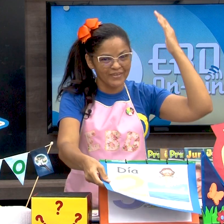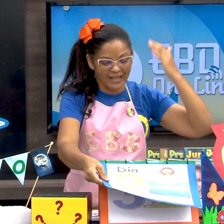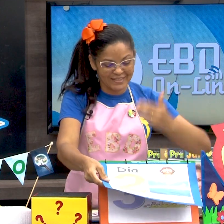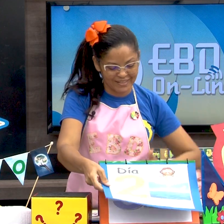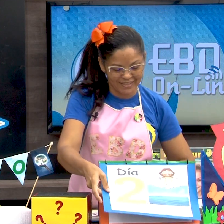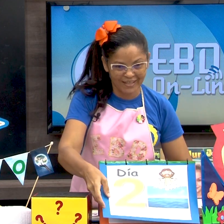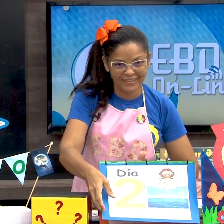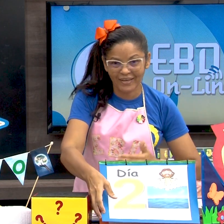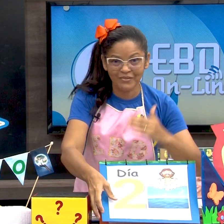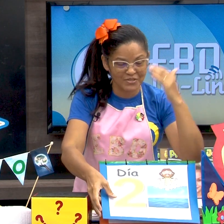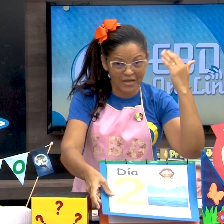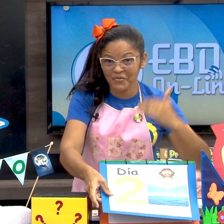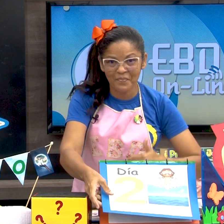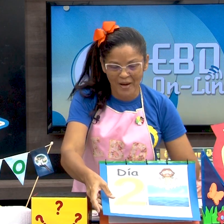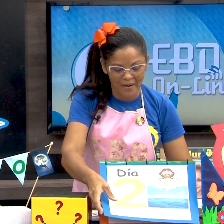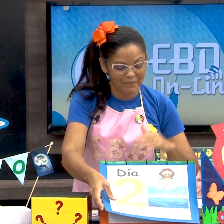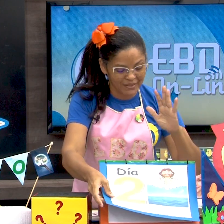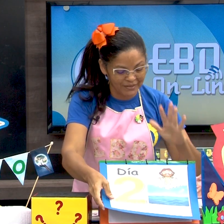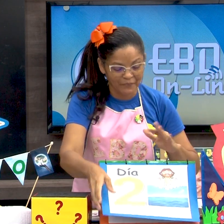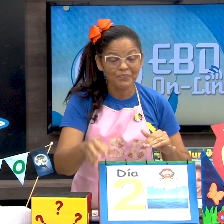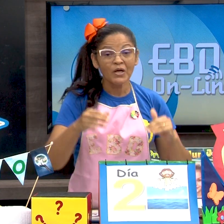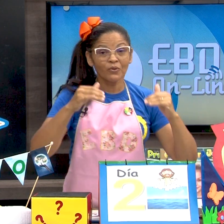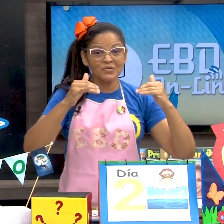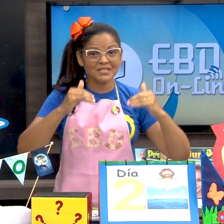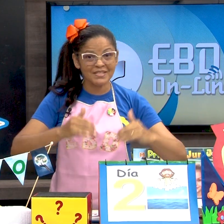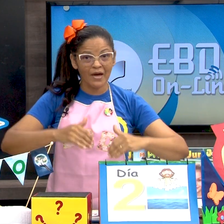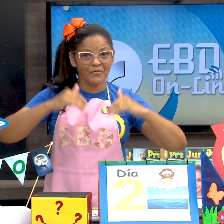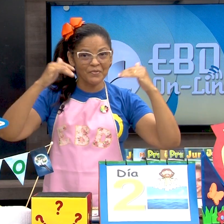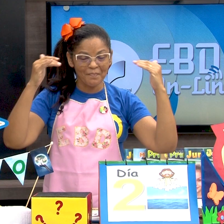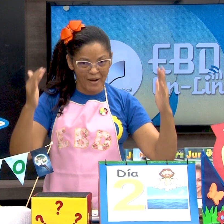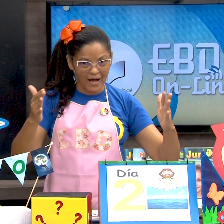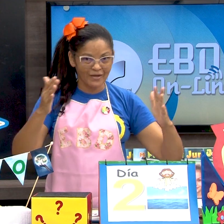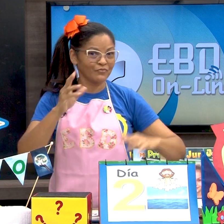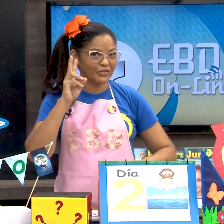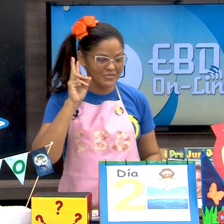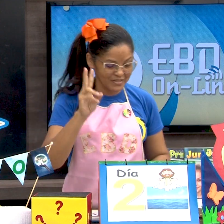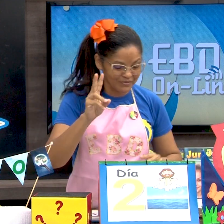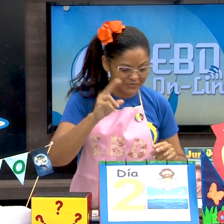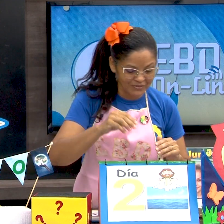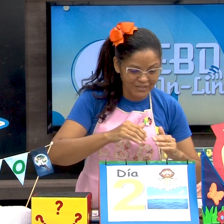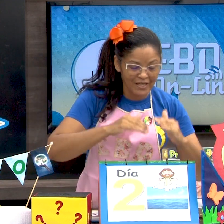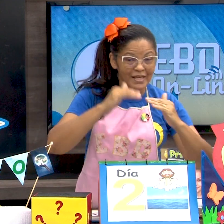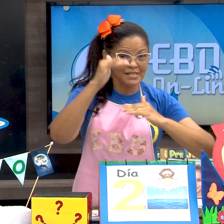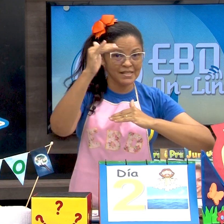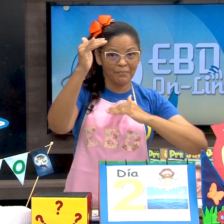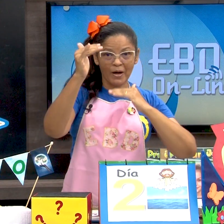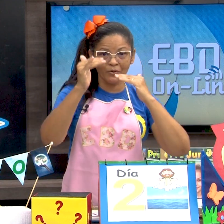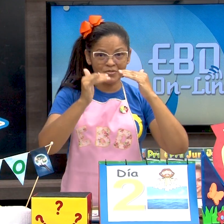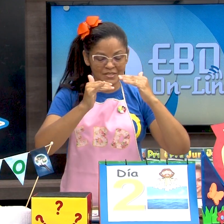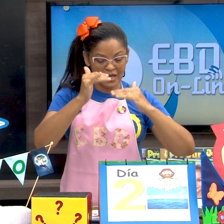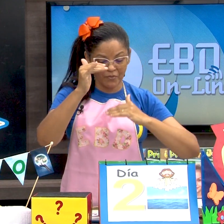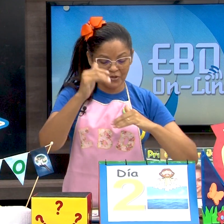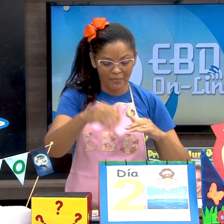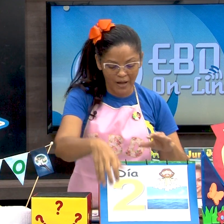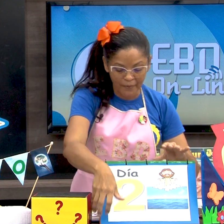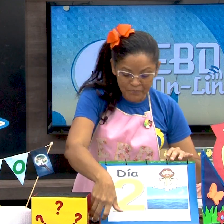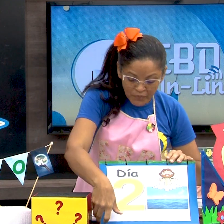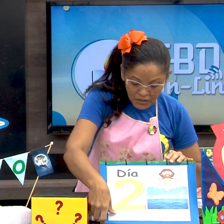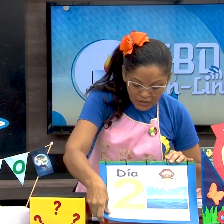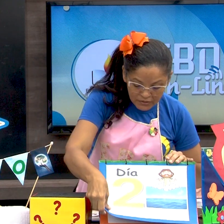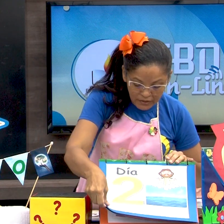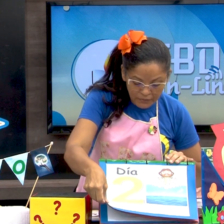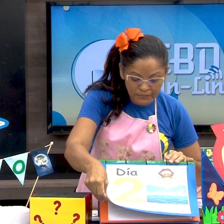céu e a terra né é o céu e o mar perdão o céu e o mar foi no segundo dia separou o céu e o